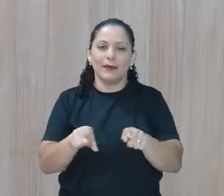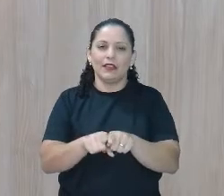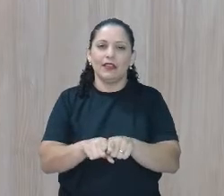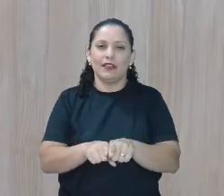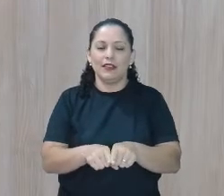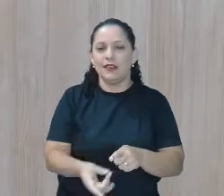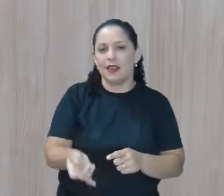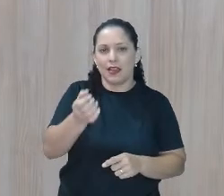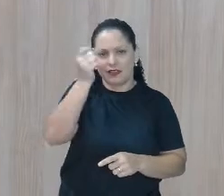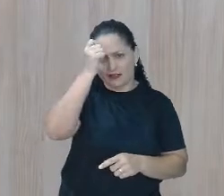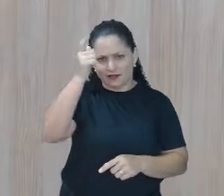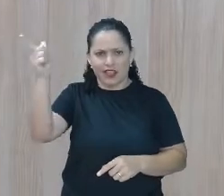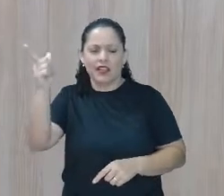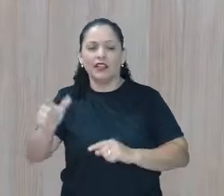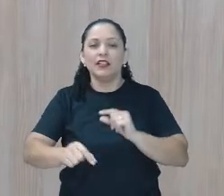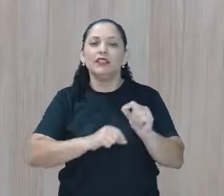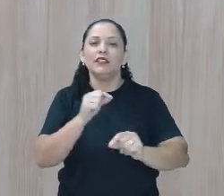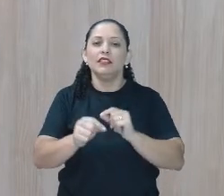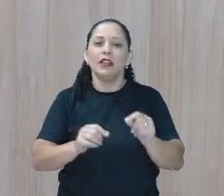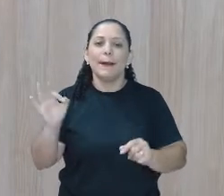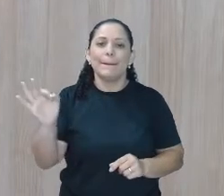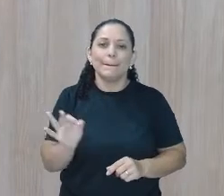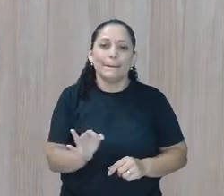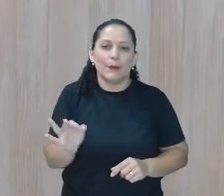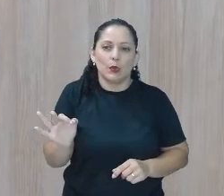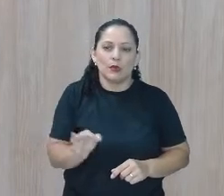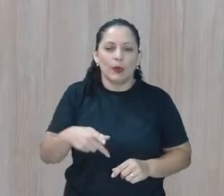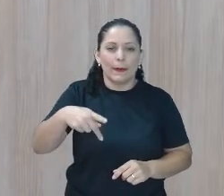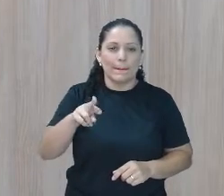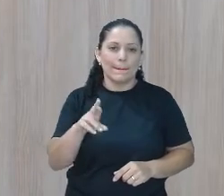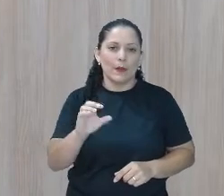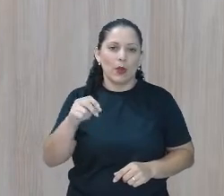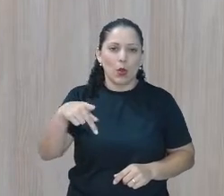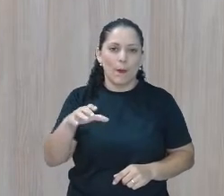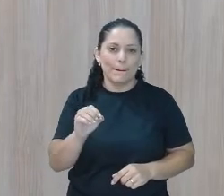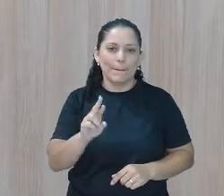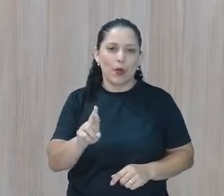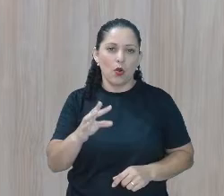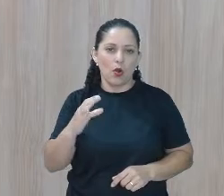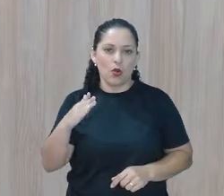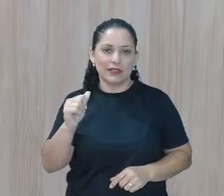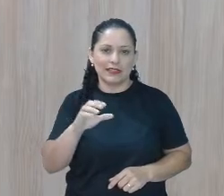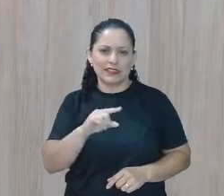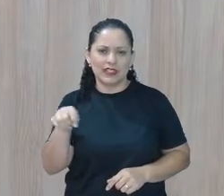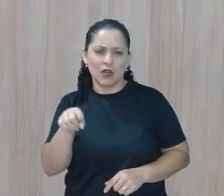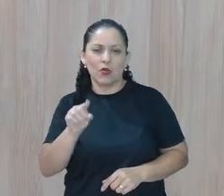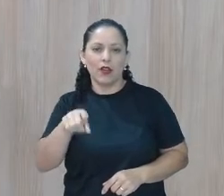aqui a ideia de proporção. E aí você tem uma dúvida sobre a aula de equação.